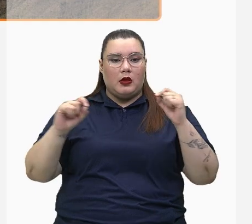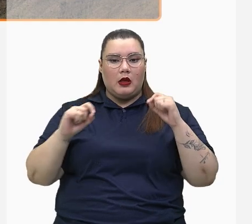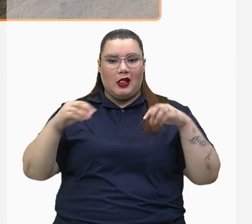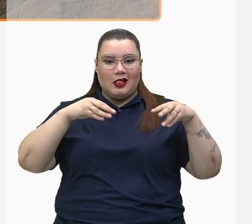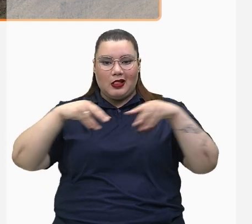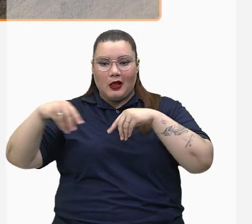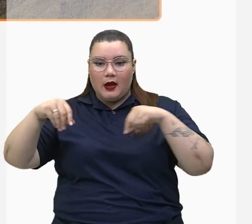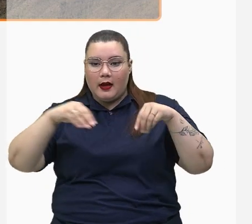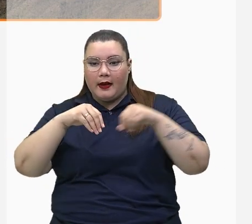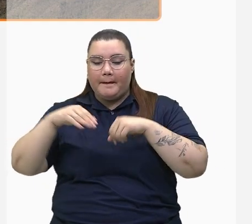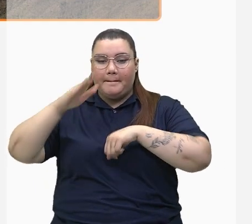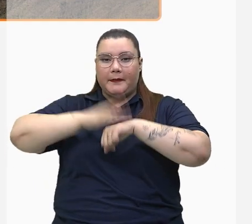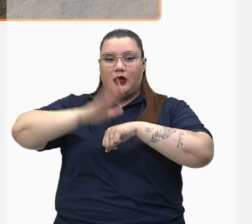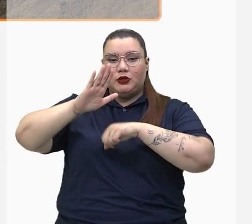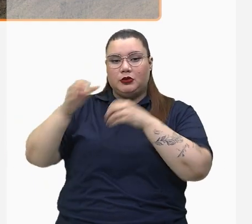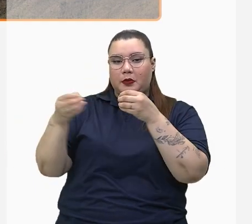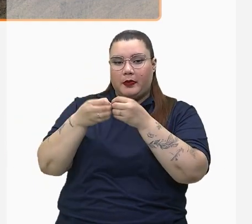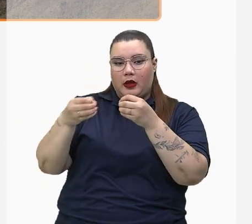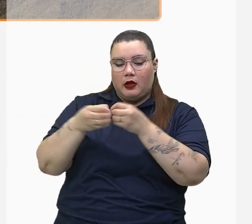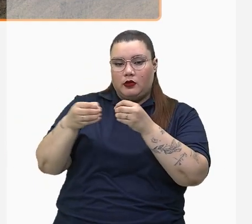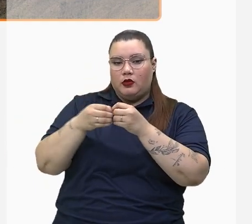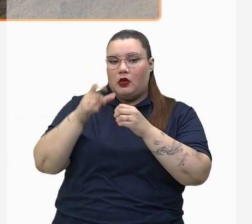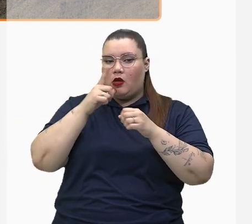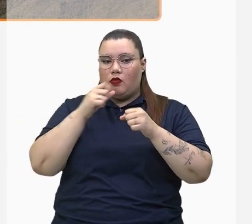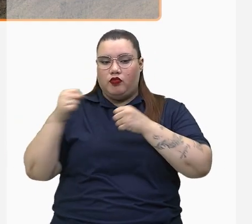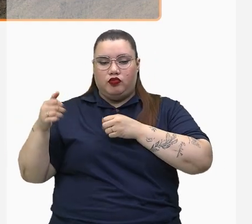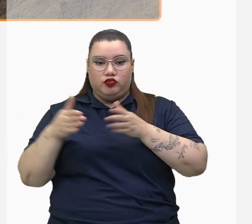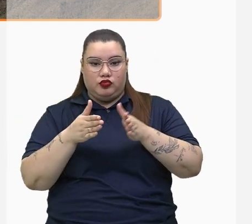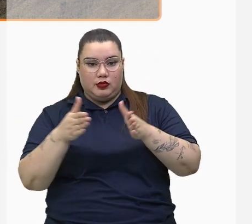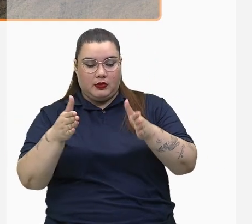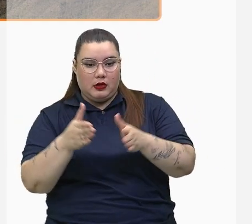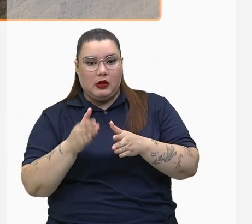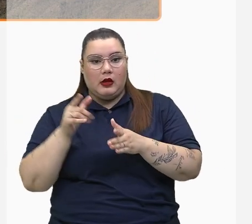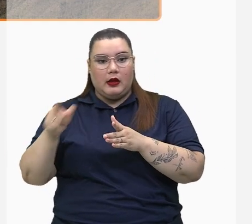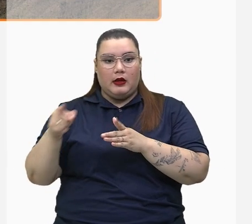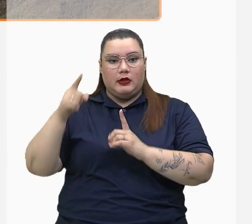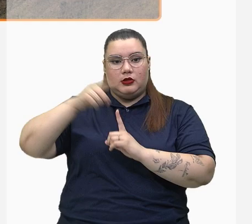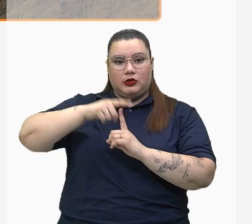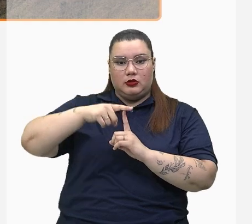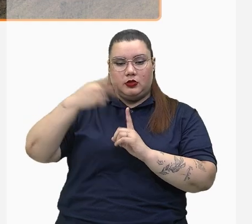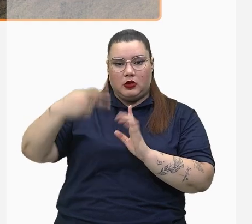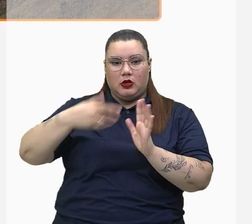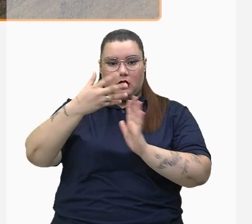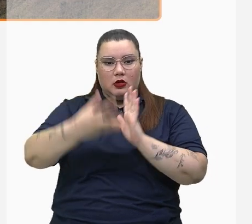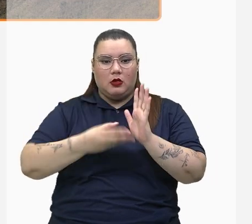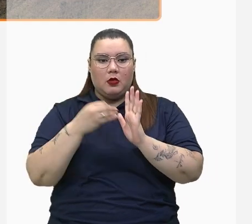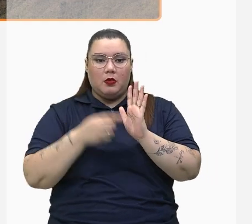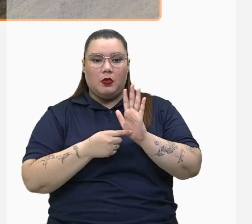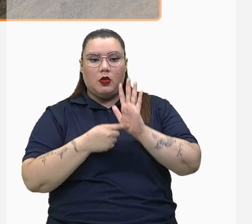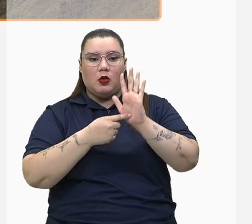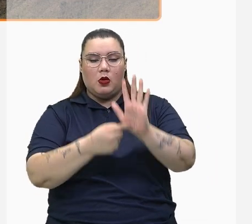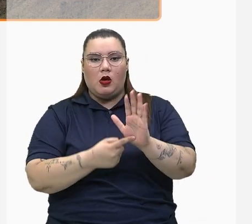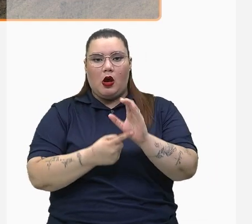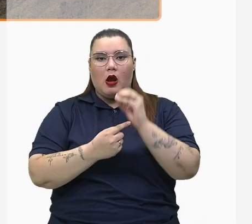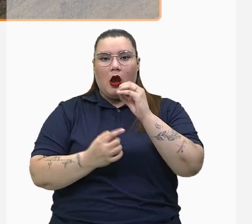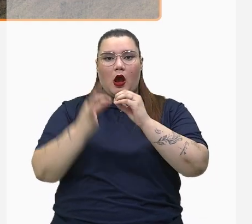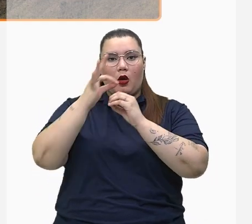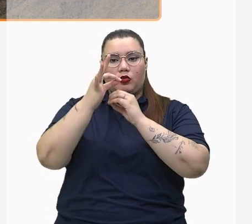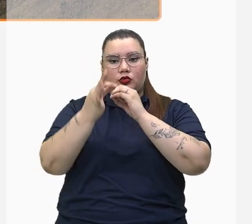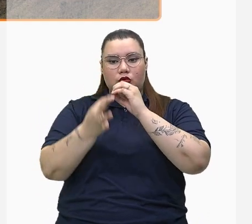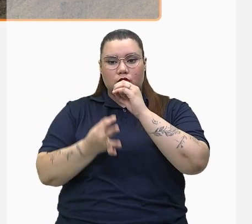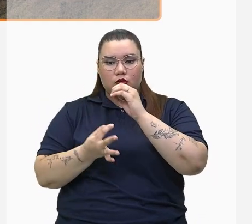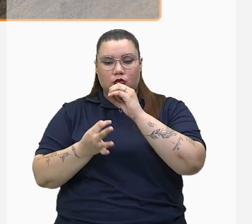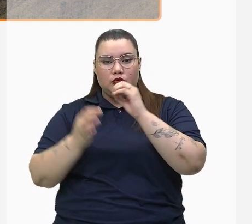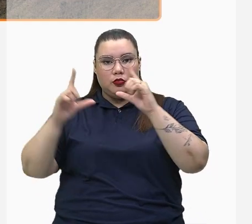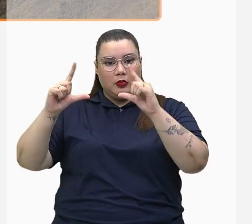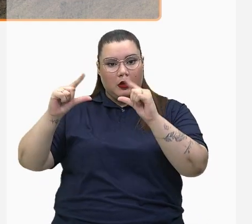mais próximas dos grandes rios. As depressões da Amazônia, elas apresentam baixas